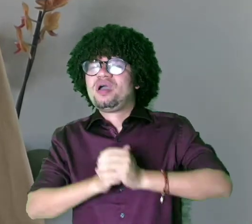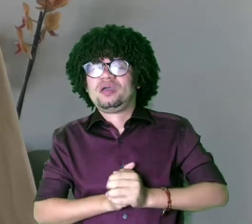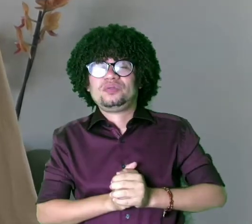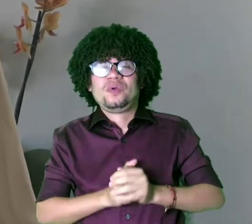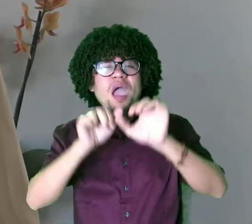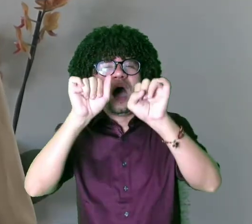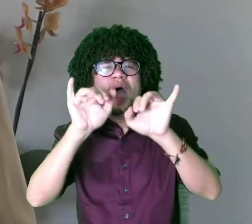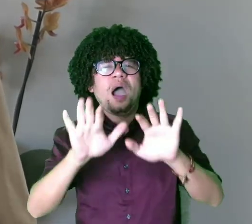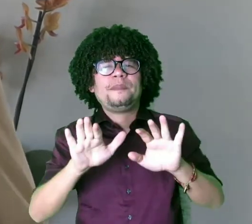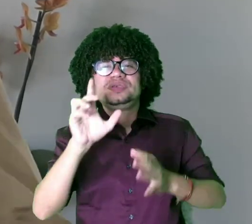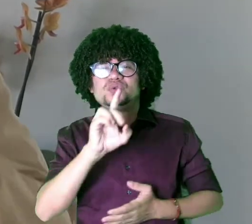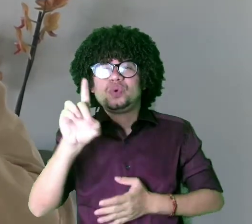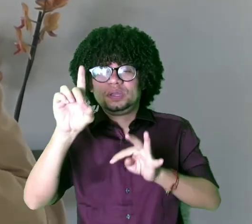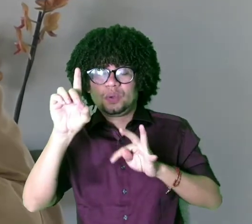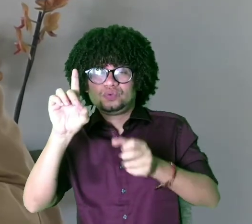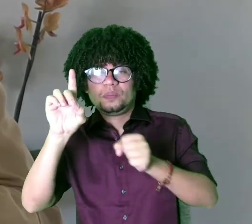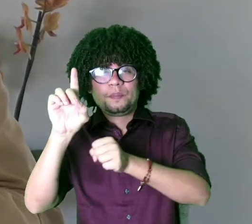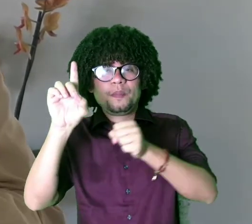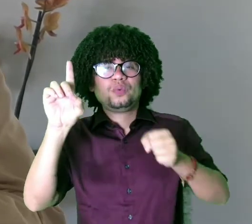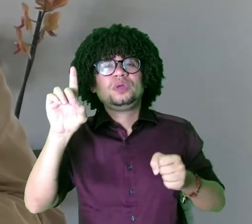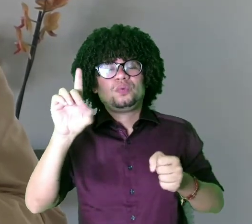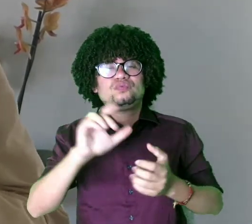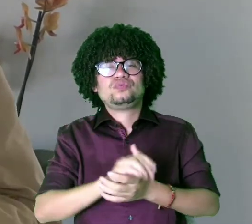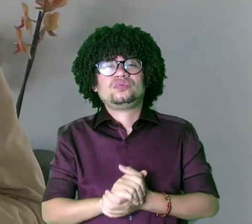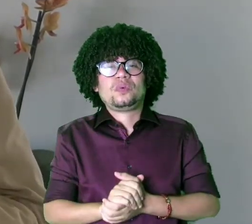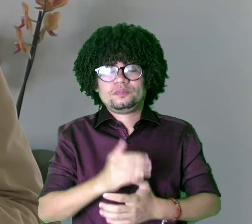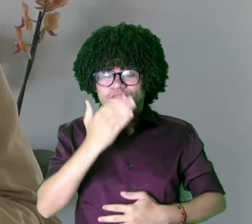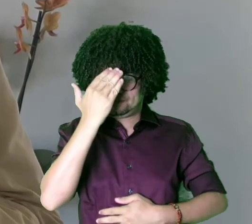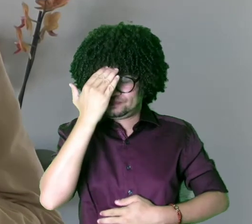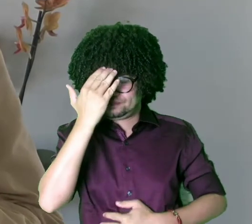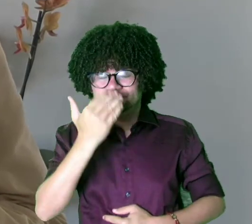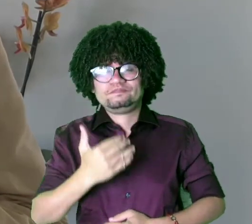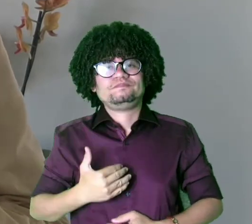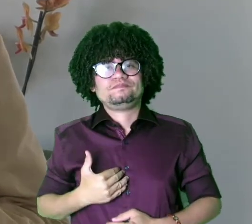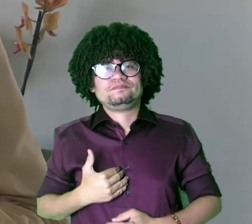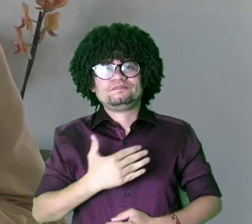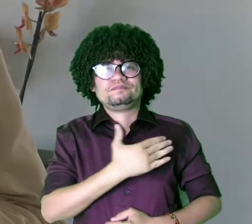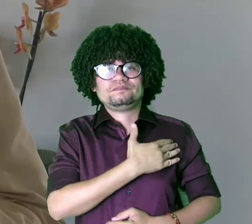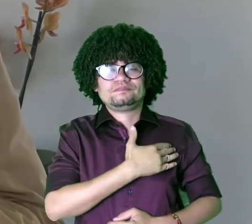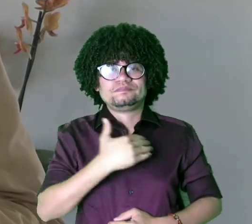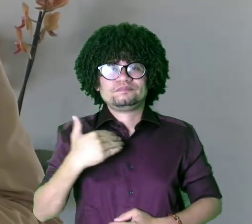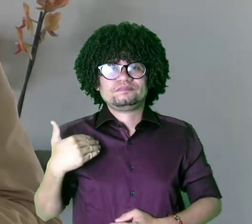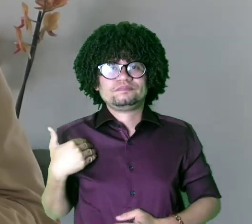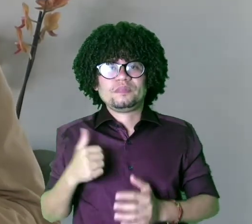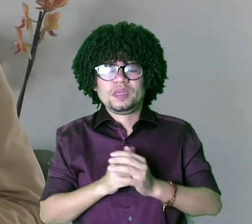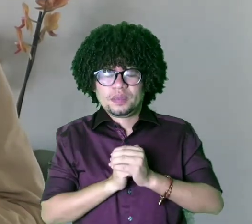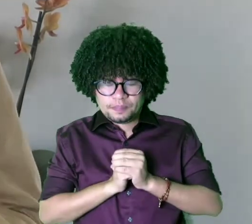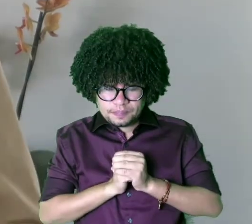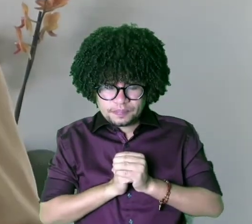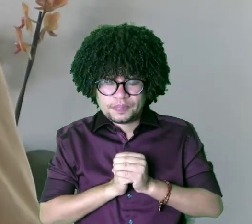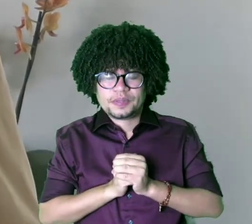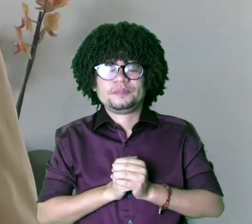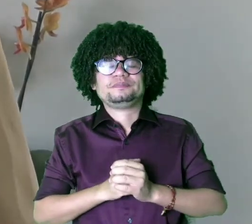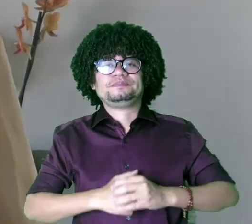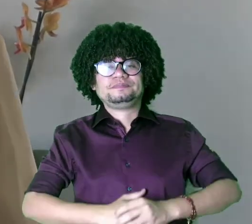louvado. Abençoe-vos o Deus Todo-Poderoso, Pai, Filho e Espírito